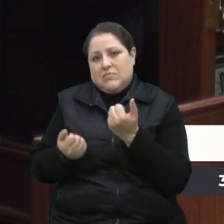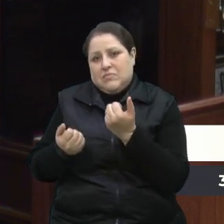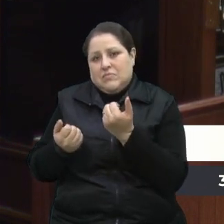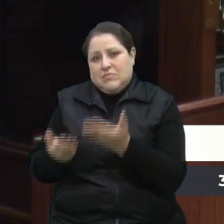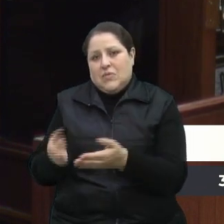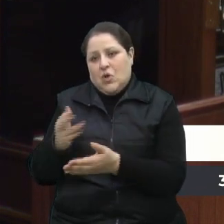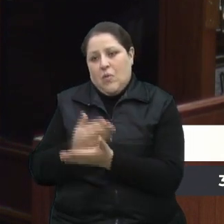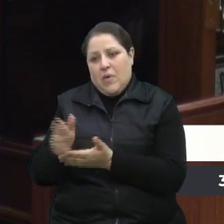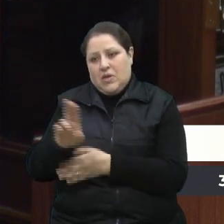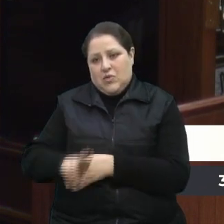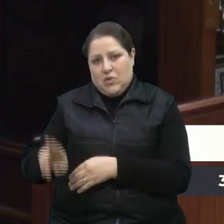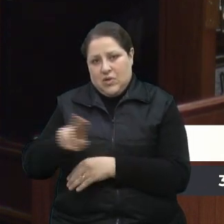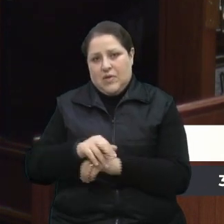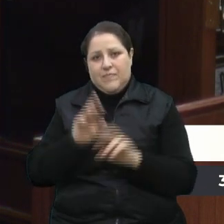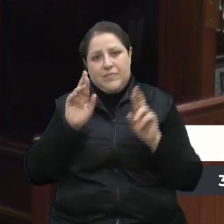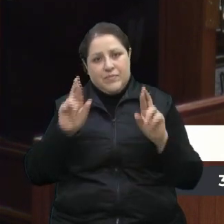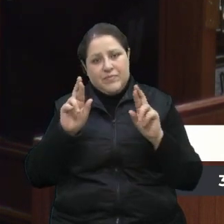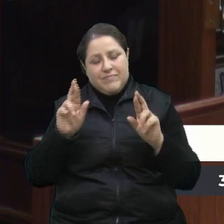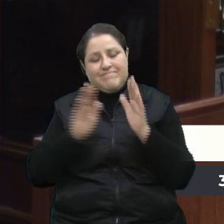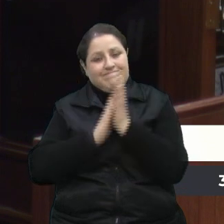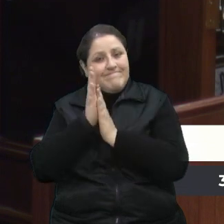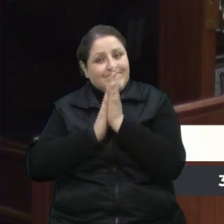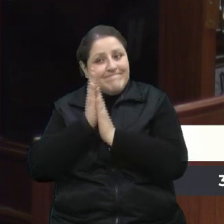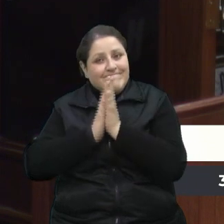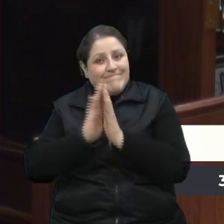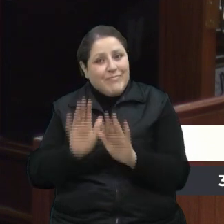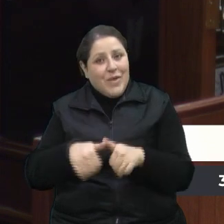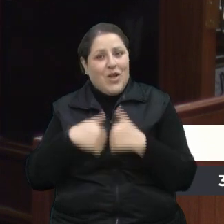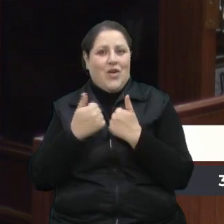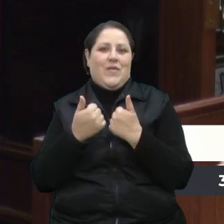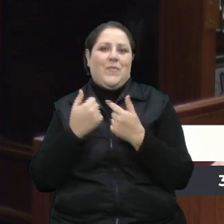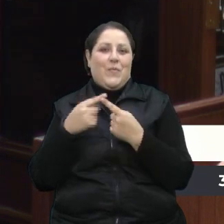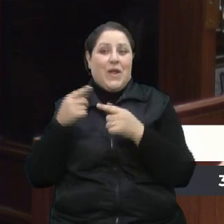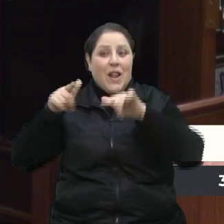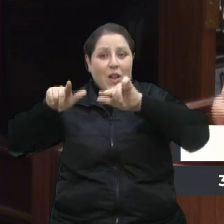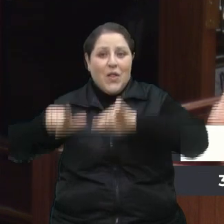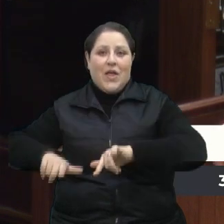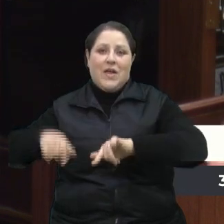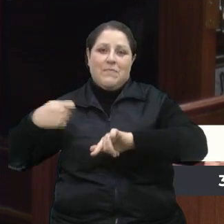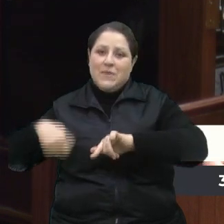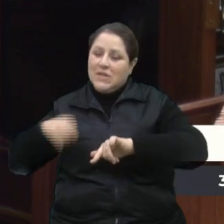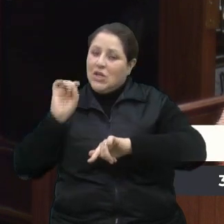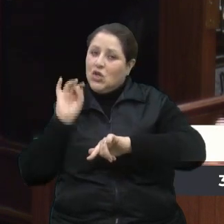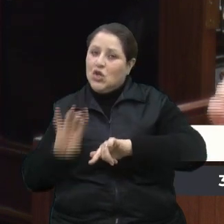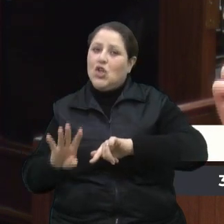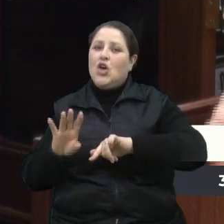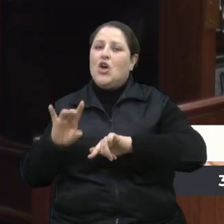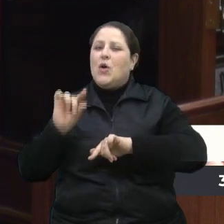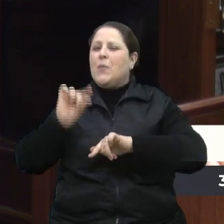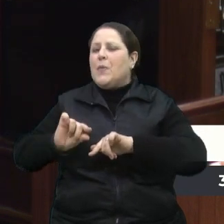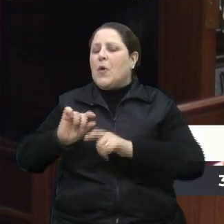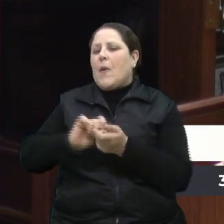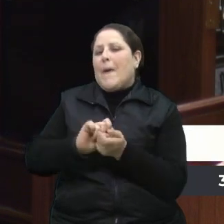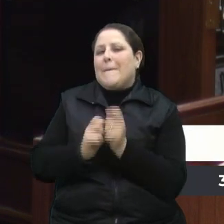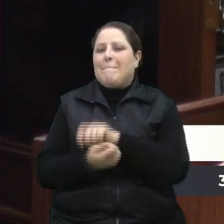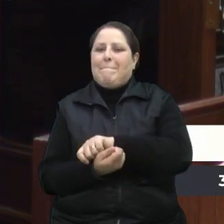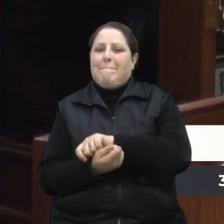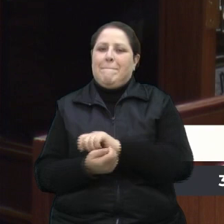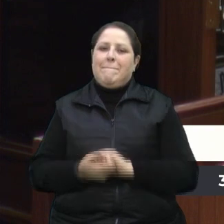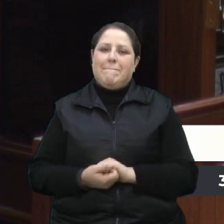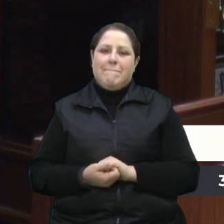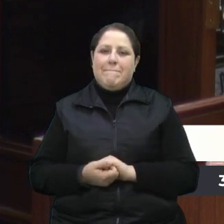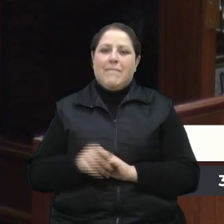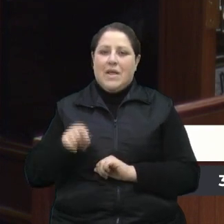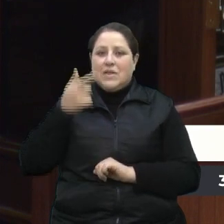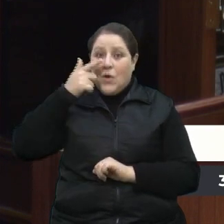as expectativas são as melhores possíveis pois o local necessita apenas de pequenas adequações essa